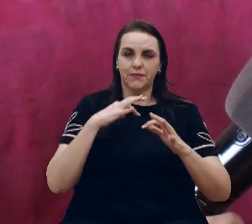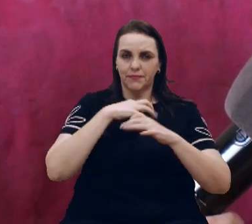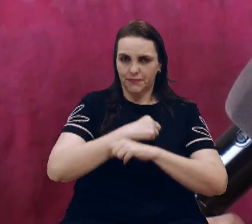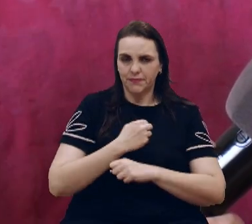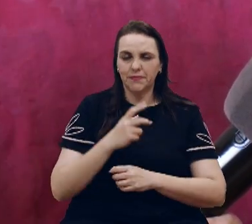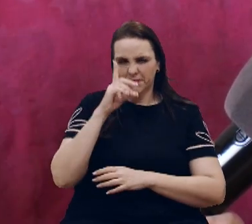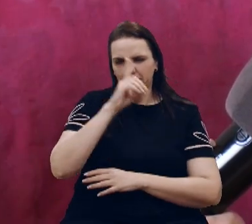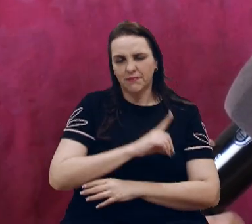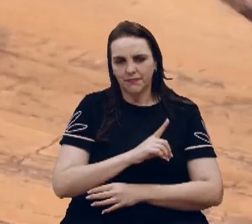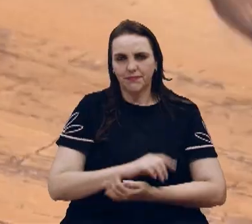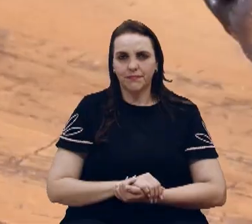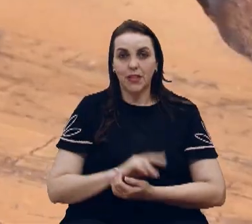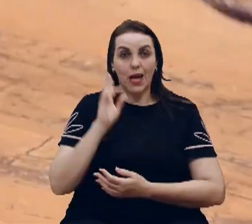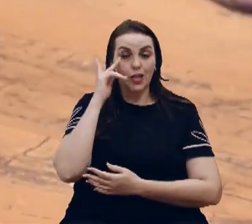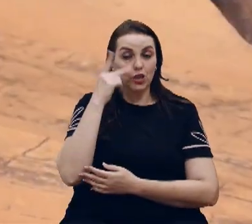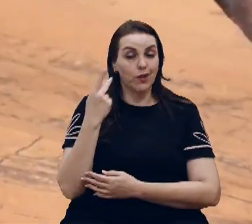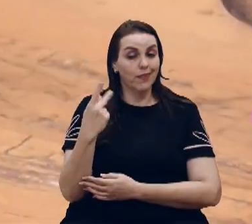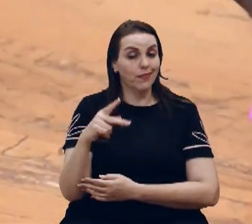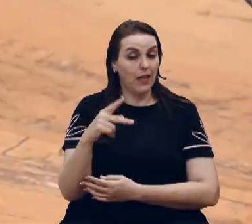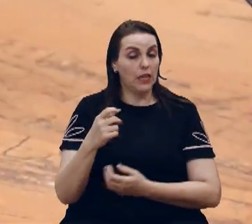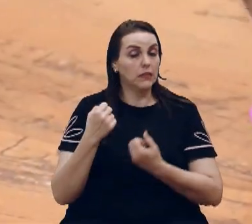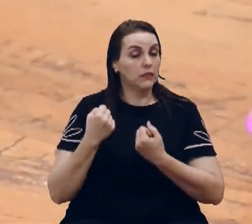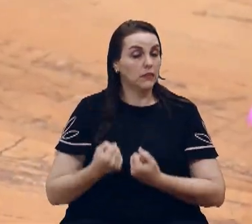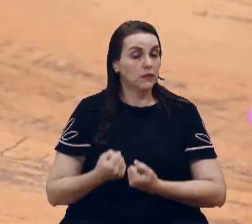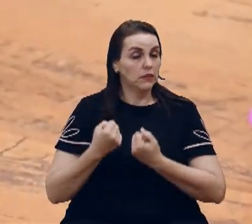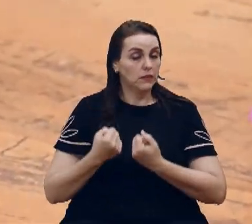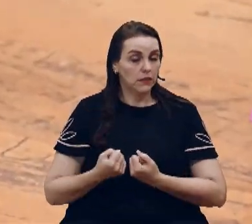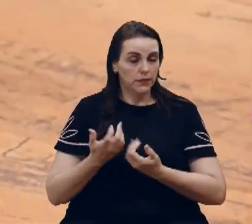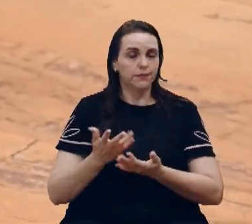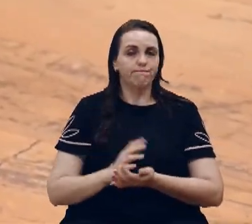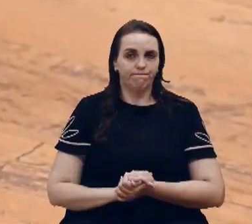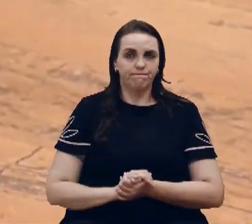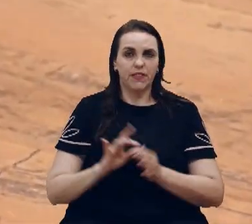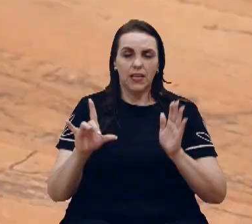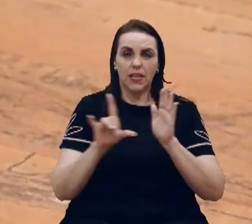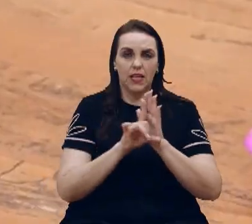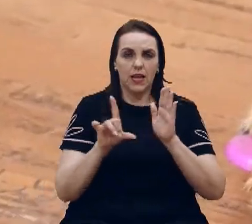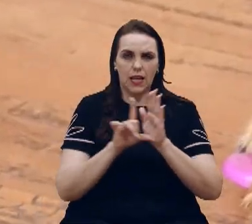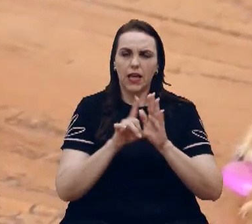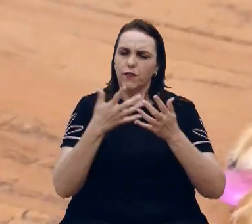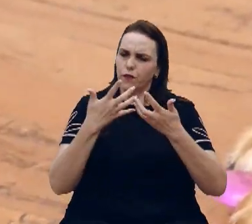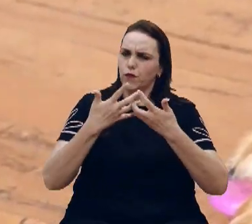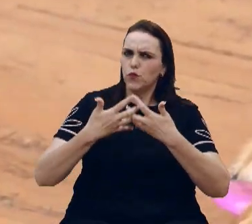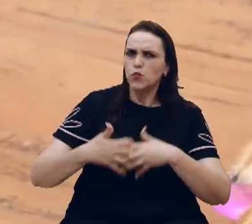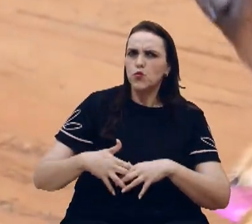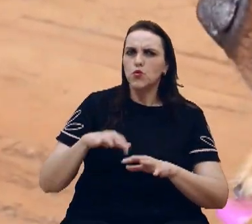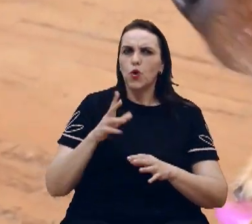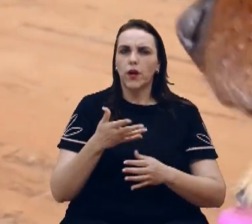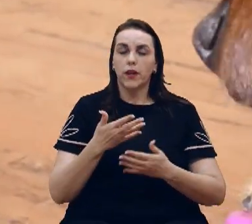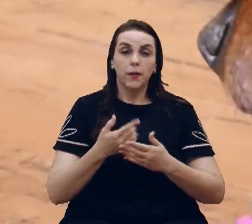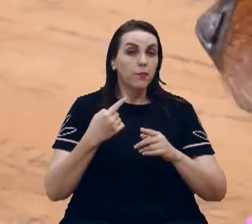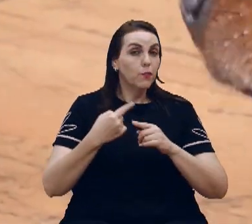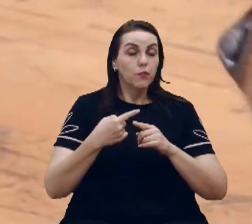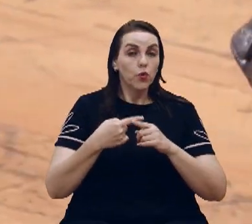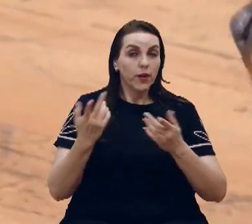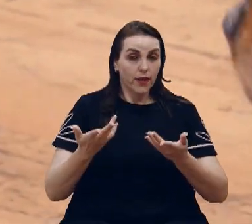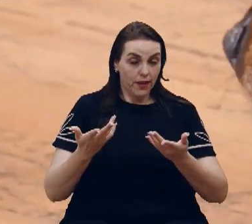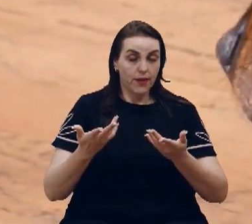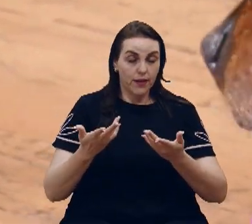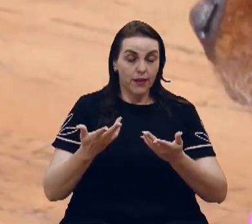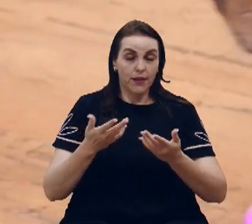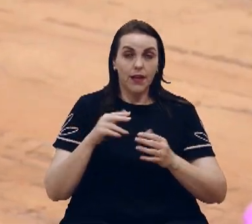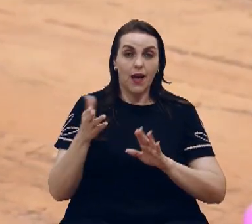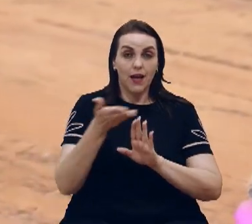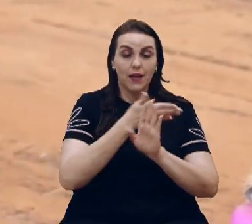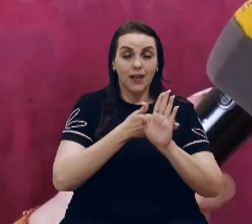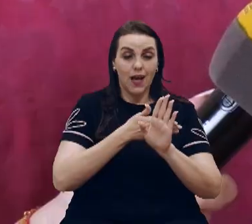muito pesada, então essas legislações elas funcionam e vêm a funcionar justamente para que casos